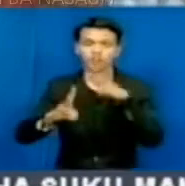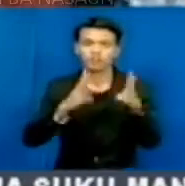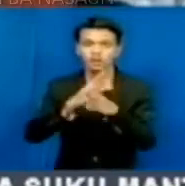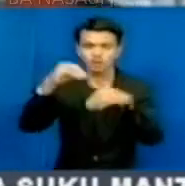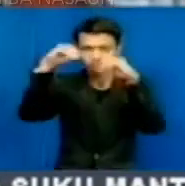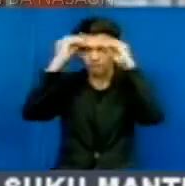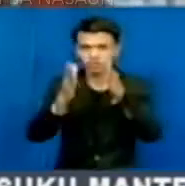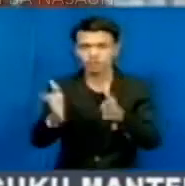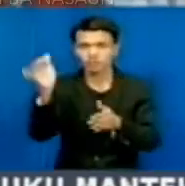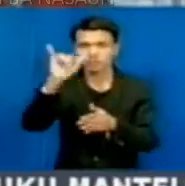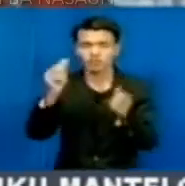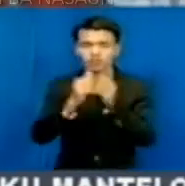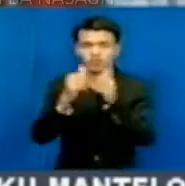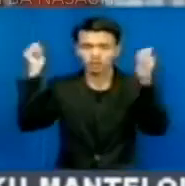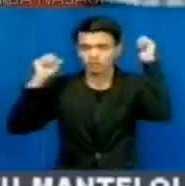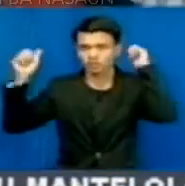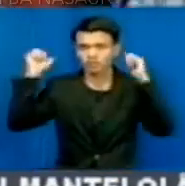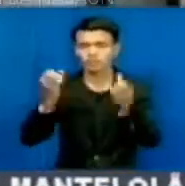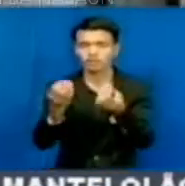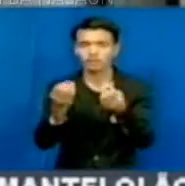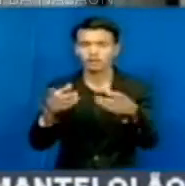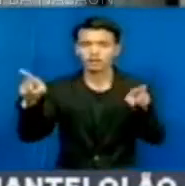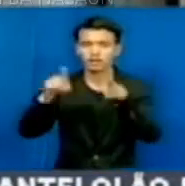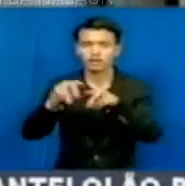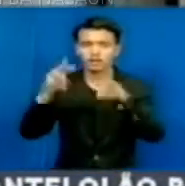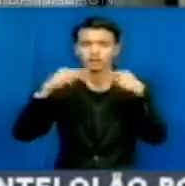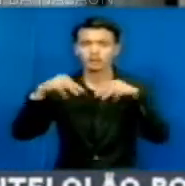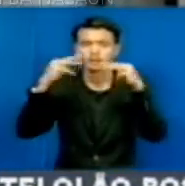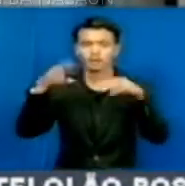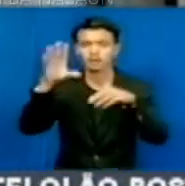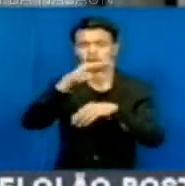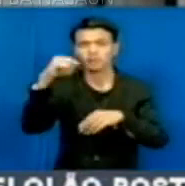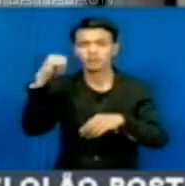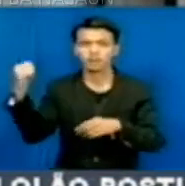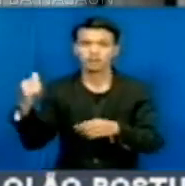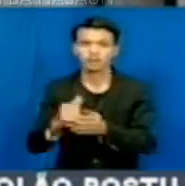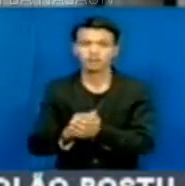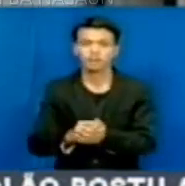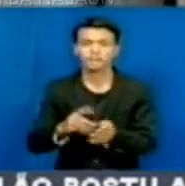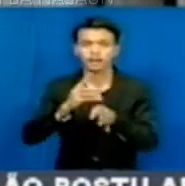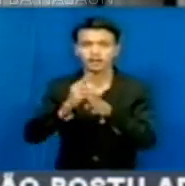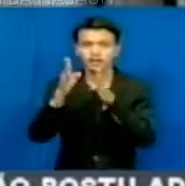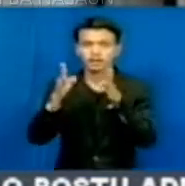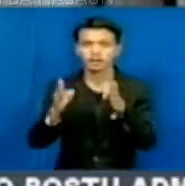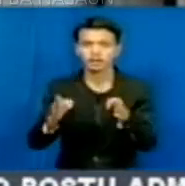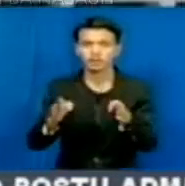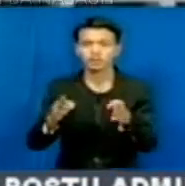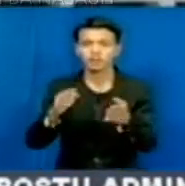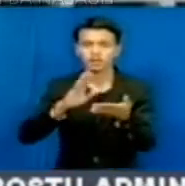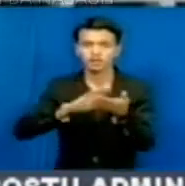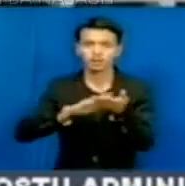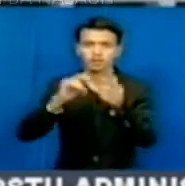Cira Nian, com atividade Woiwoing Hanesan, banda música no Selugtan. Diretor Estabelecimento Ensino